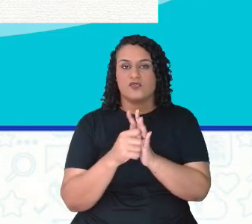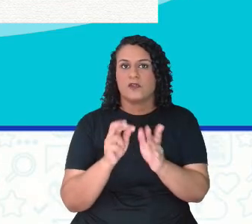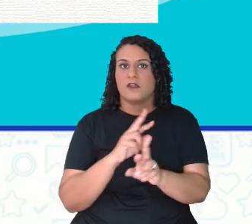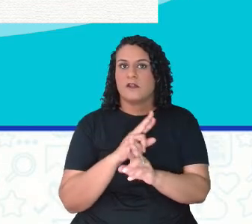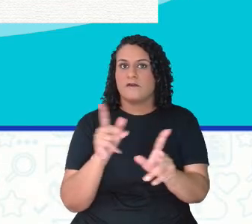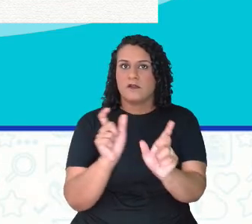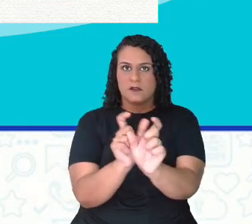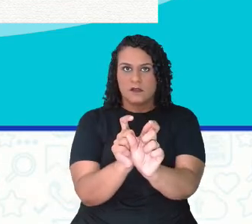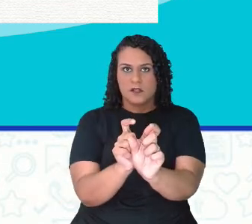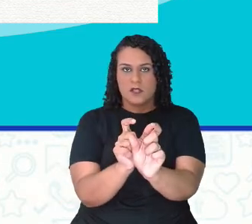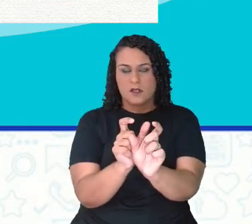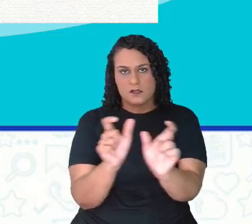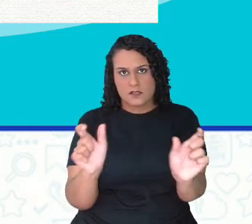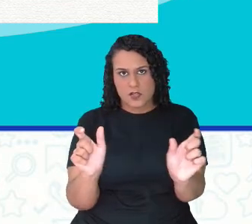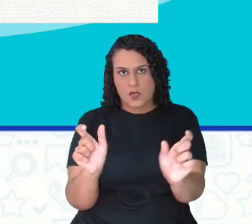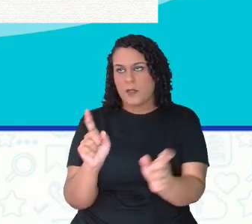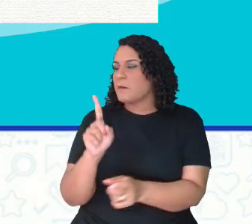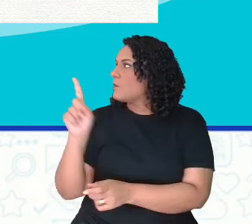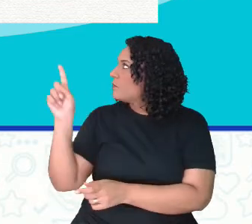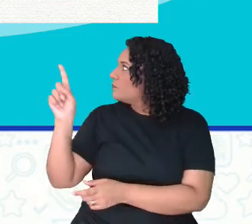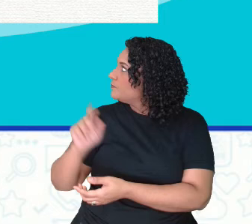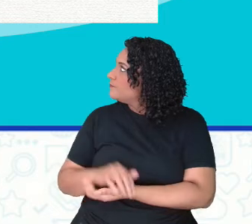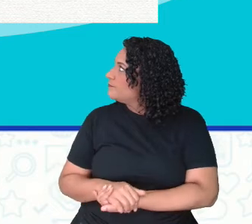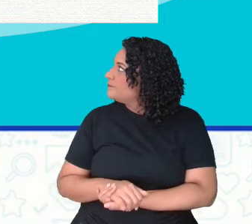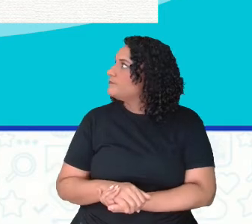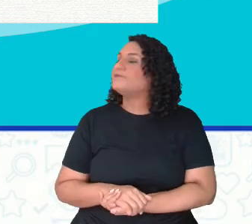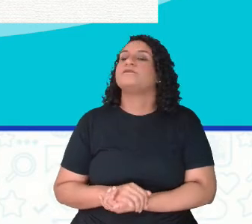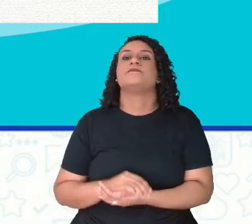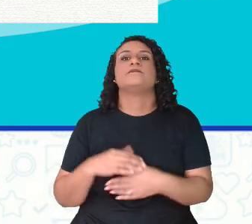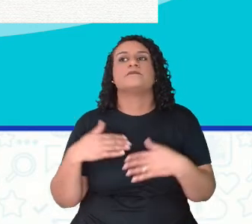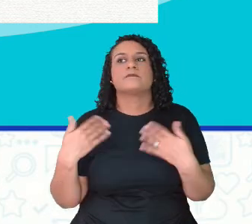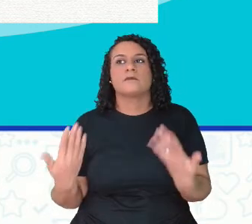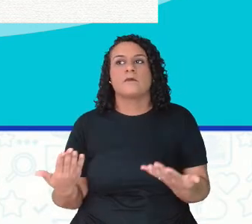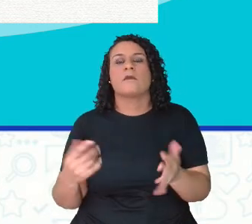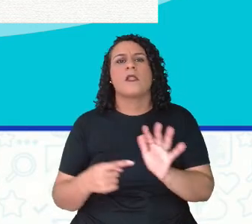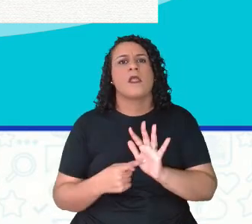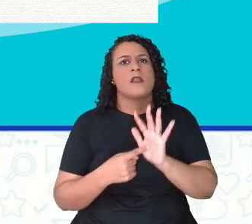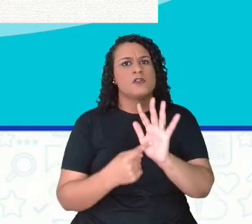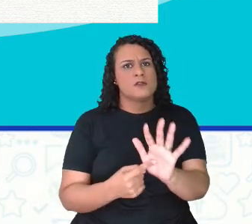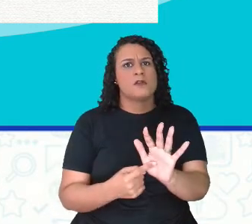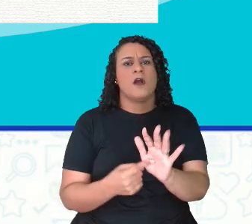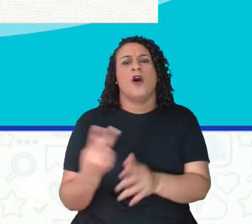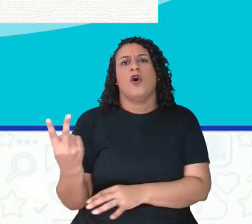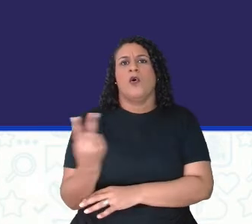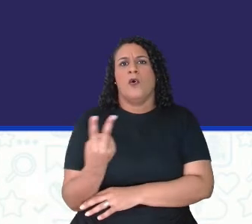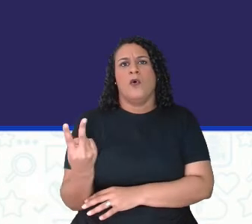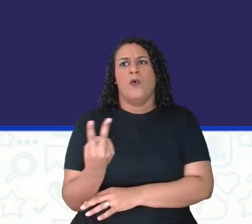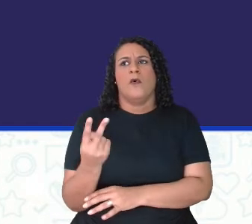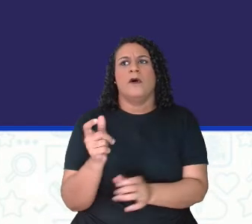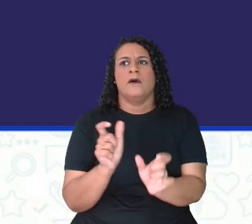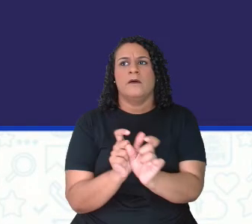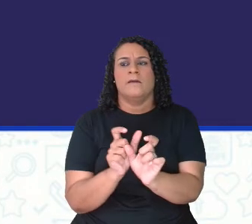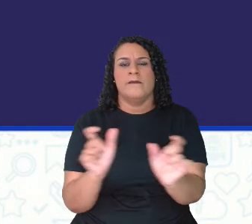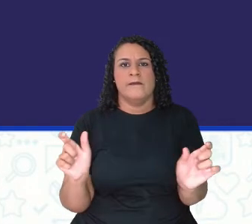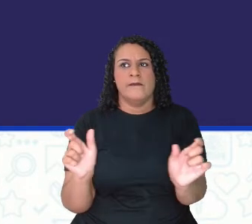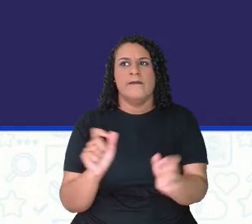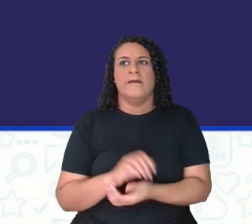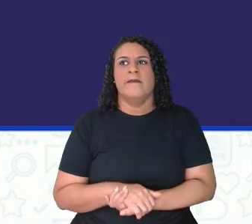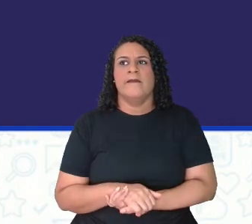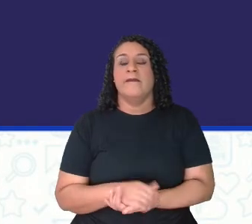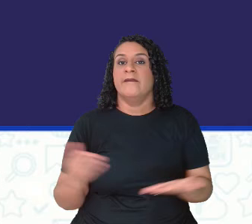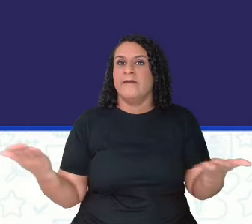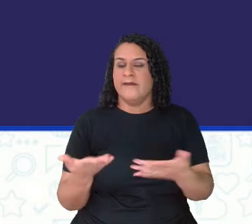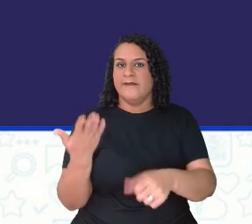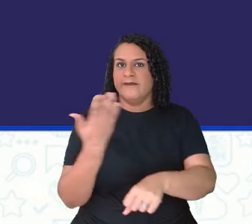a serem realizadas na empresa. Então, expor, apresentar também são sinônimos. Então, hora